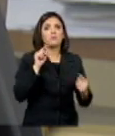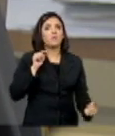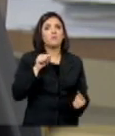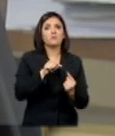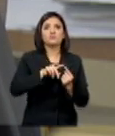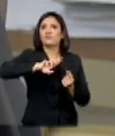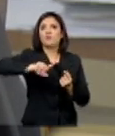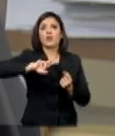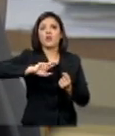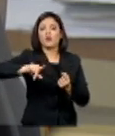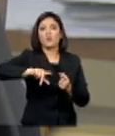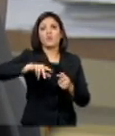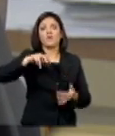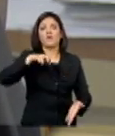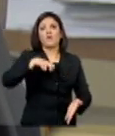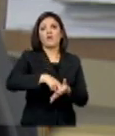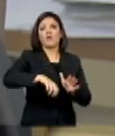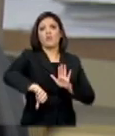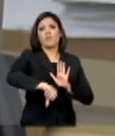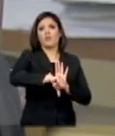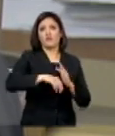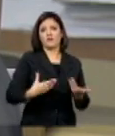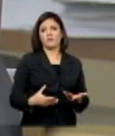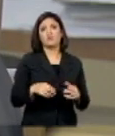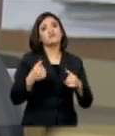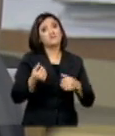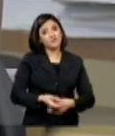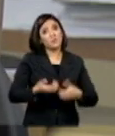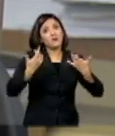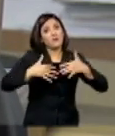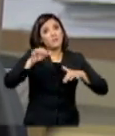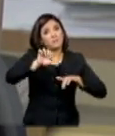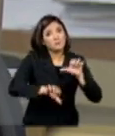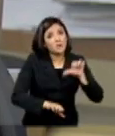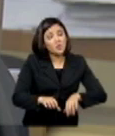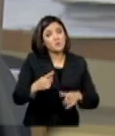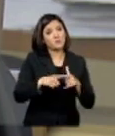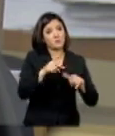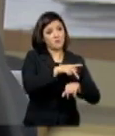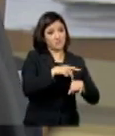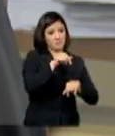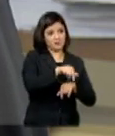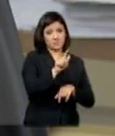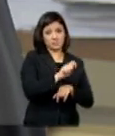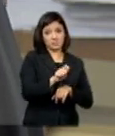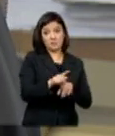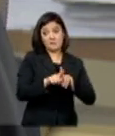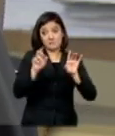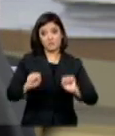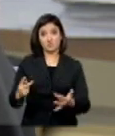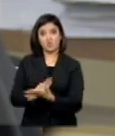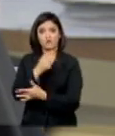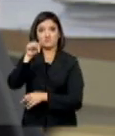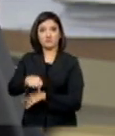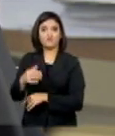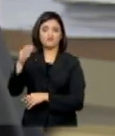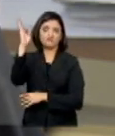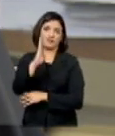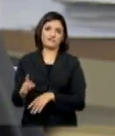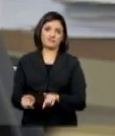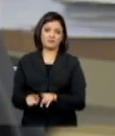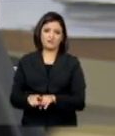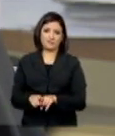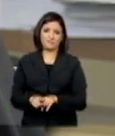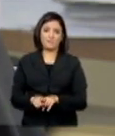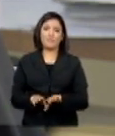evidencia a gravidade da situação naquele país e que podem ser criados no brasil nos casos de detenções penais há